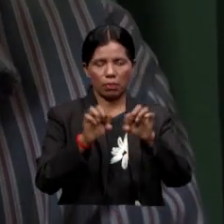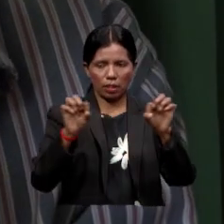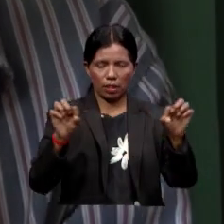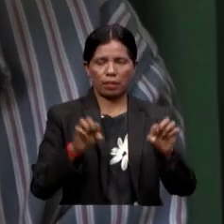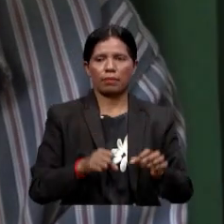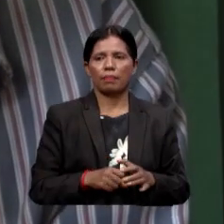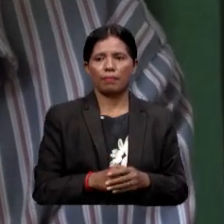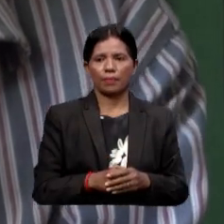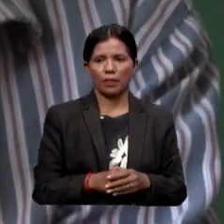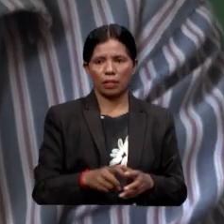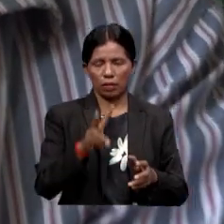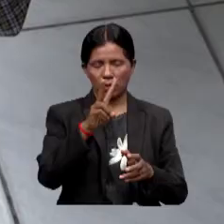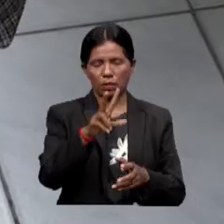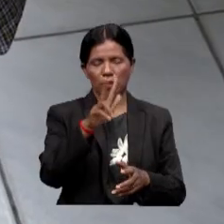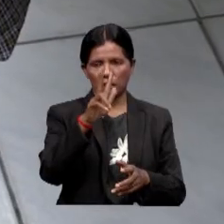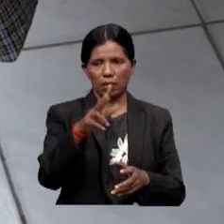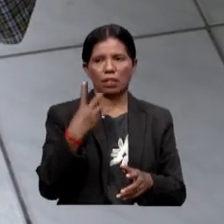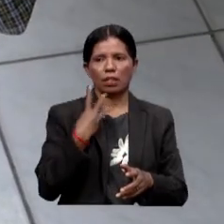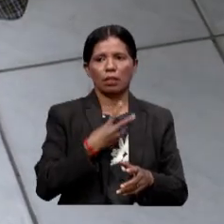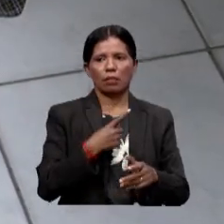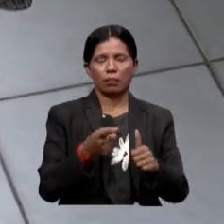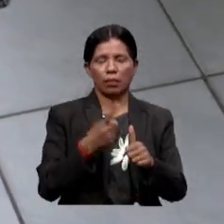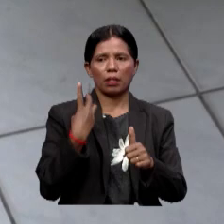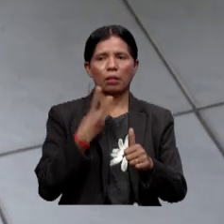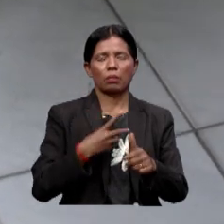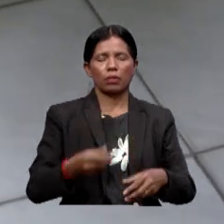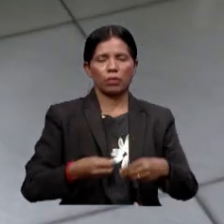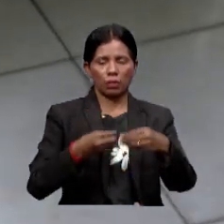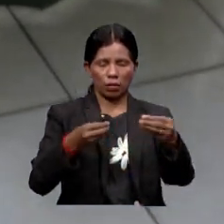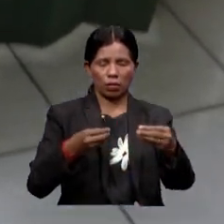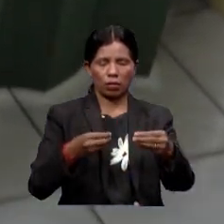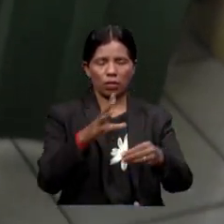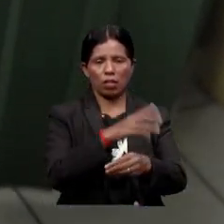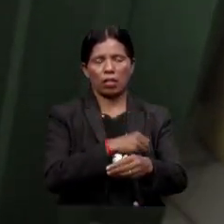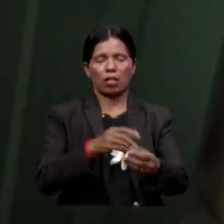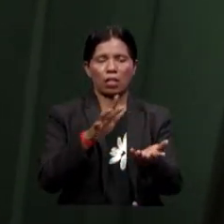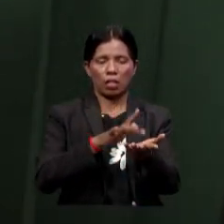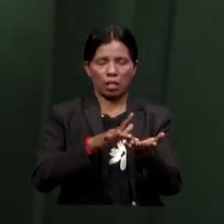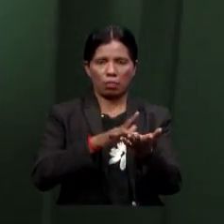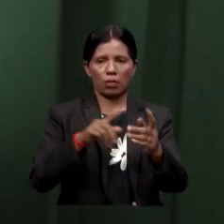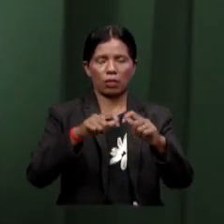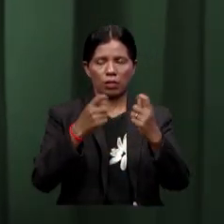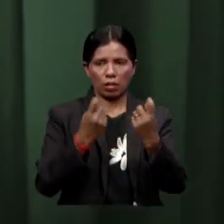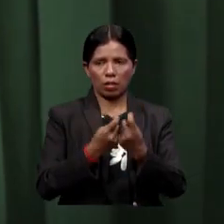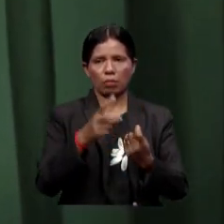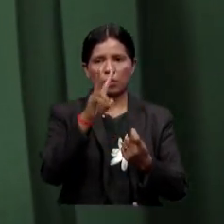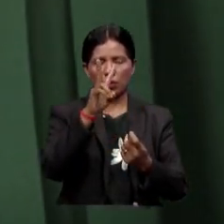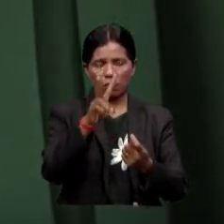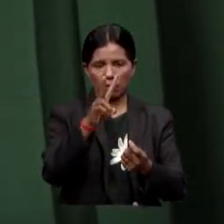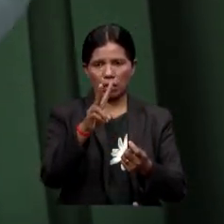E no mesmo grado 2 ou grado 3. Então ami primeiro ami folo kai moro tipo rua. Né bemak bele